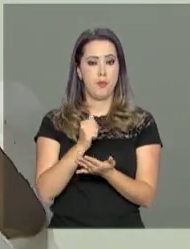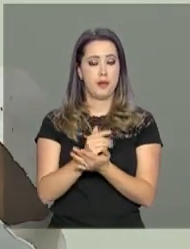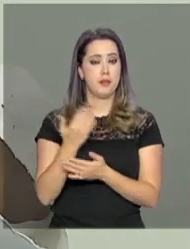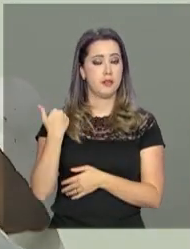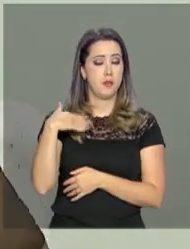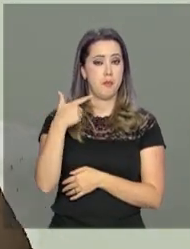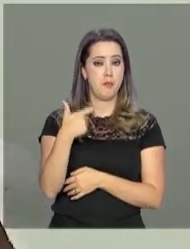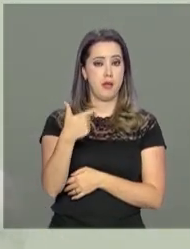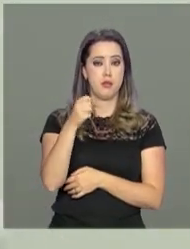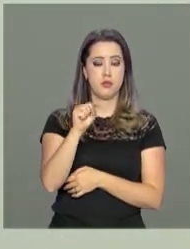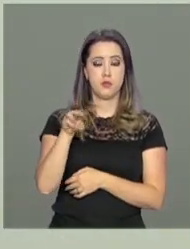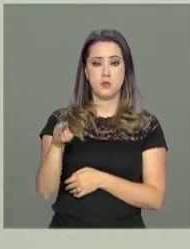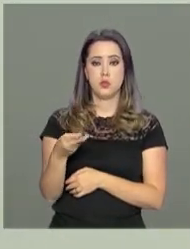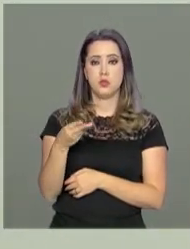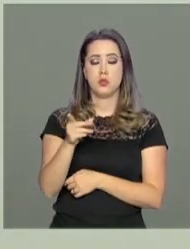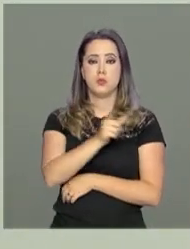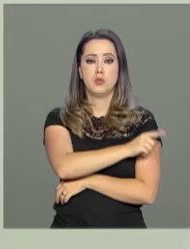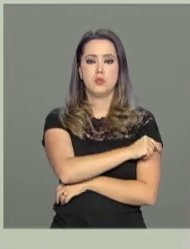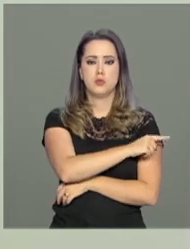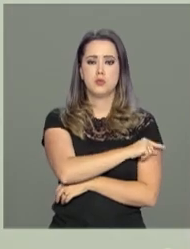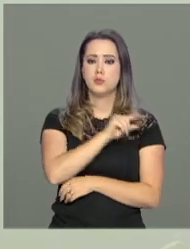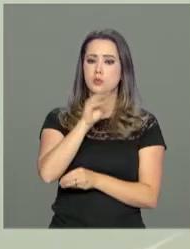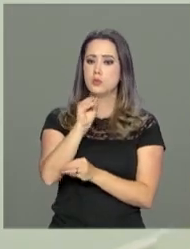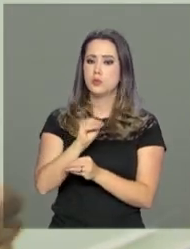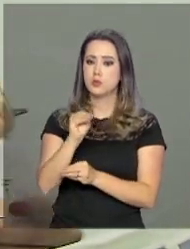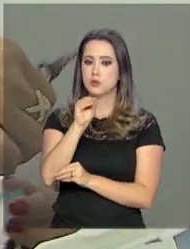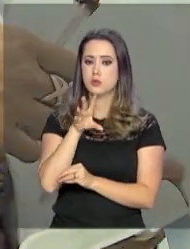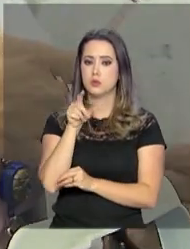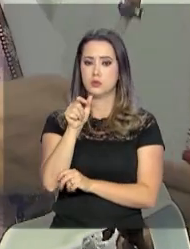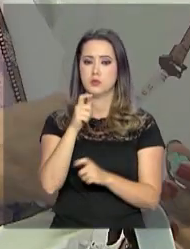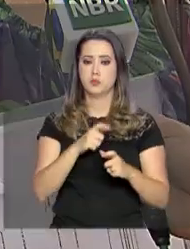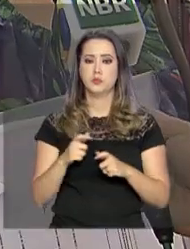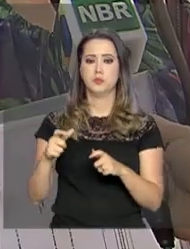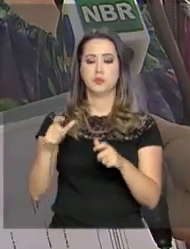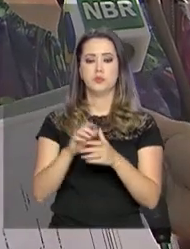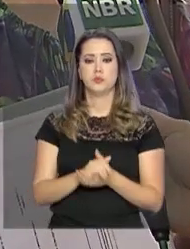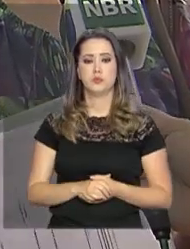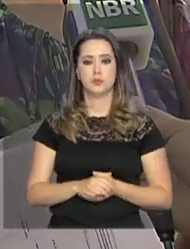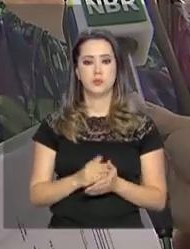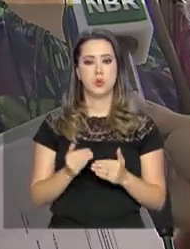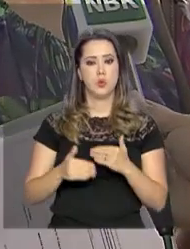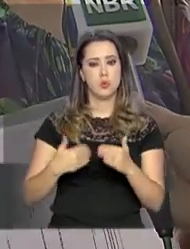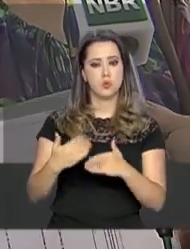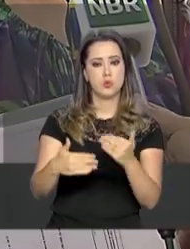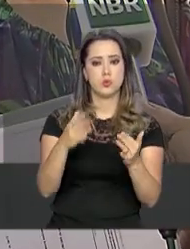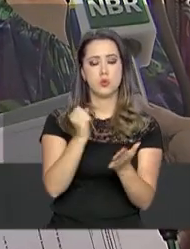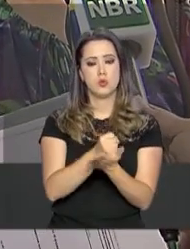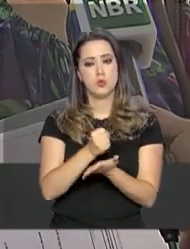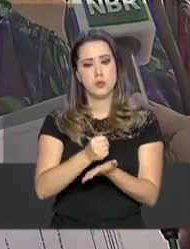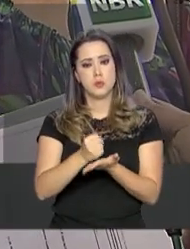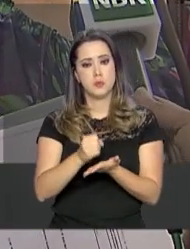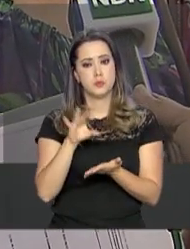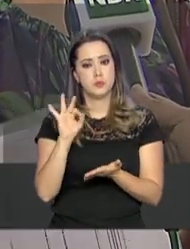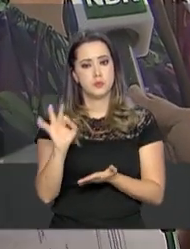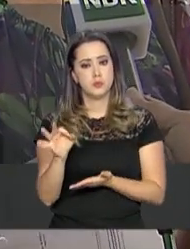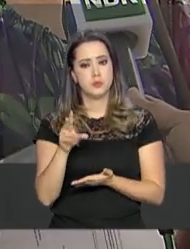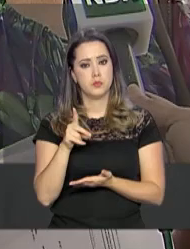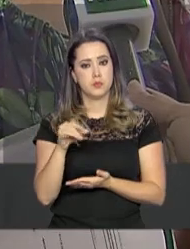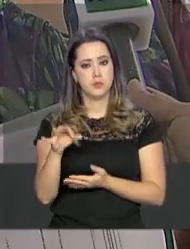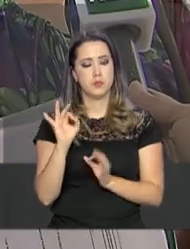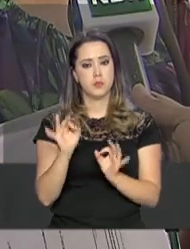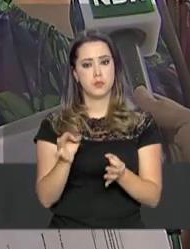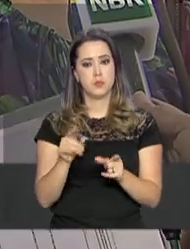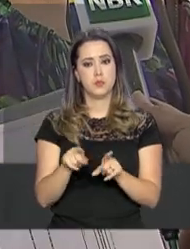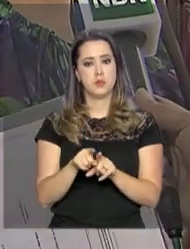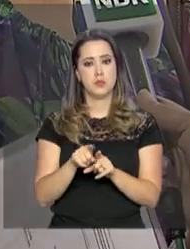mais de 28 milhões de doses para atender todos os estados mantêm o calendário em dia né da vacinação dela ea questão